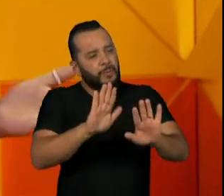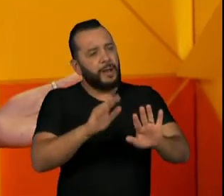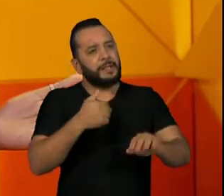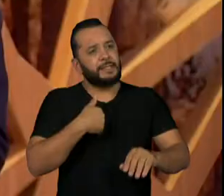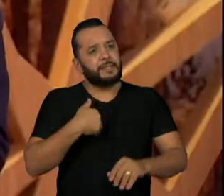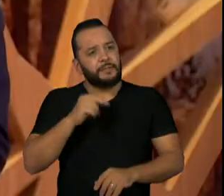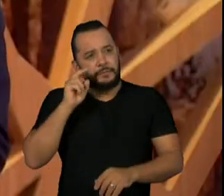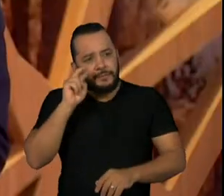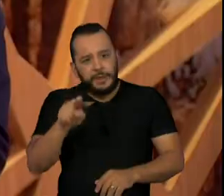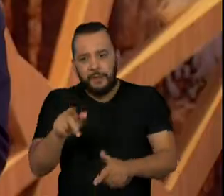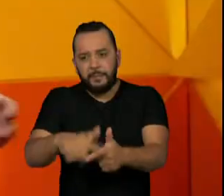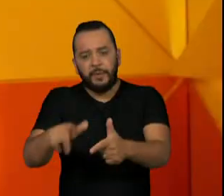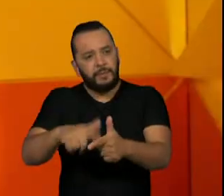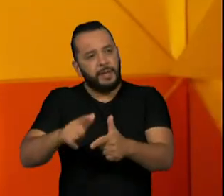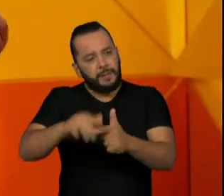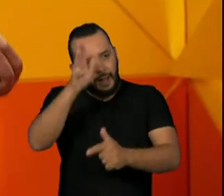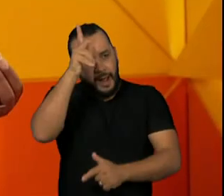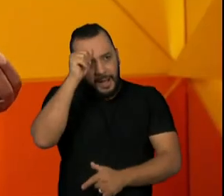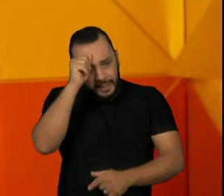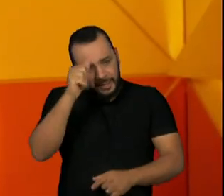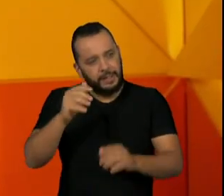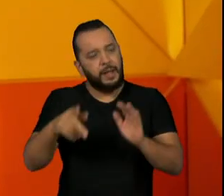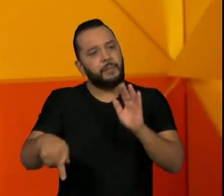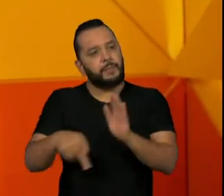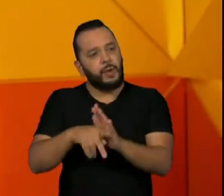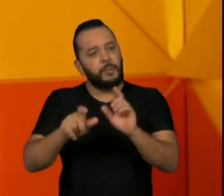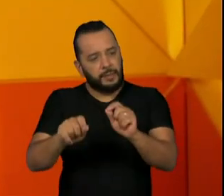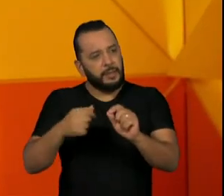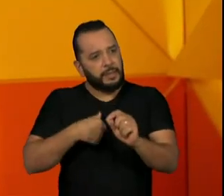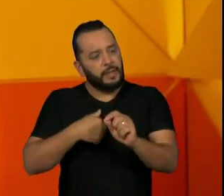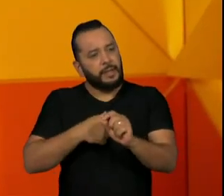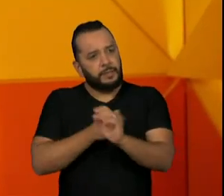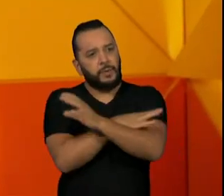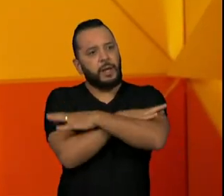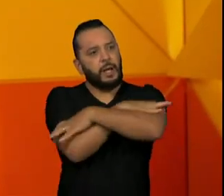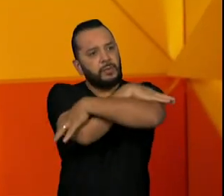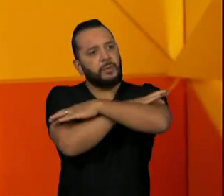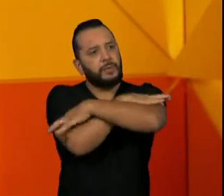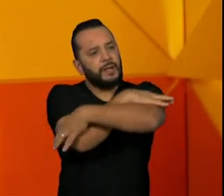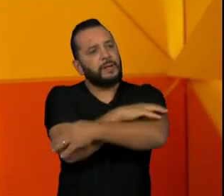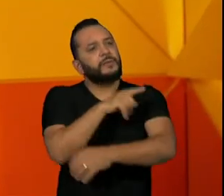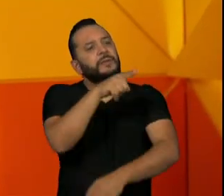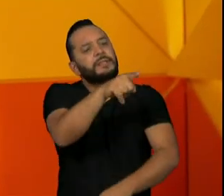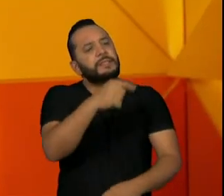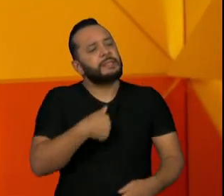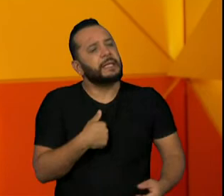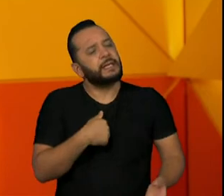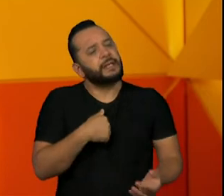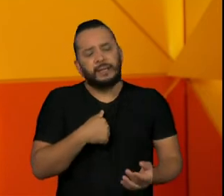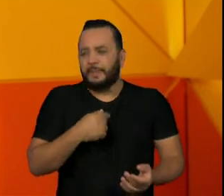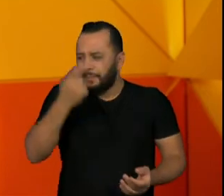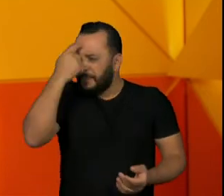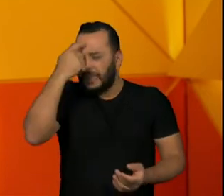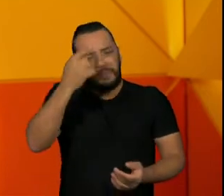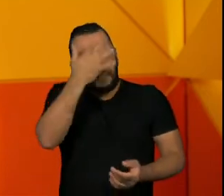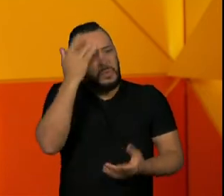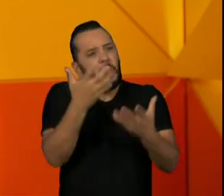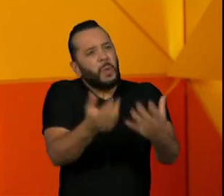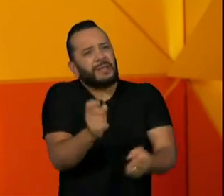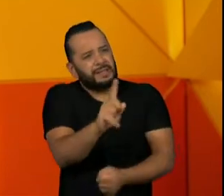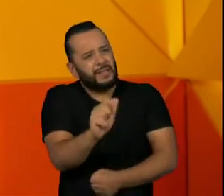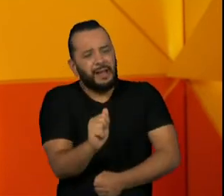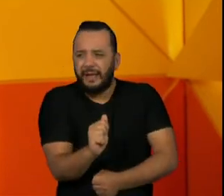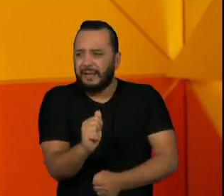da macumba. Essa intolerância, isso mostra a intolerância, o seu ver. Essa intolerância nos últimos tempos, ela